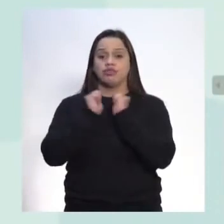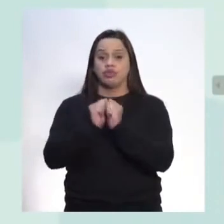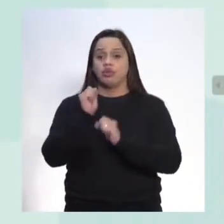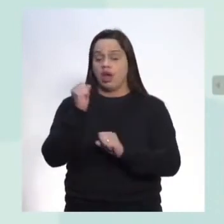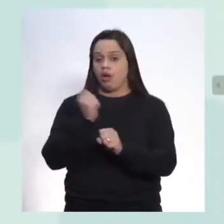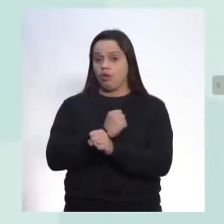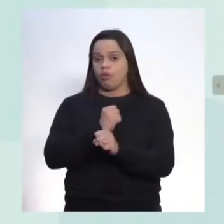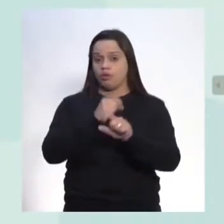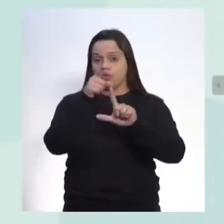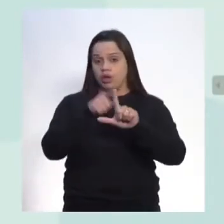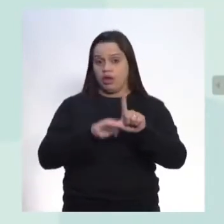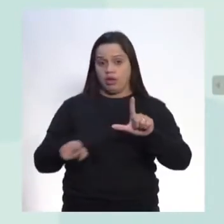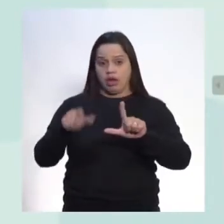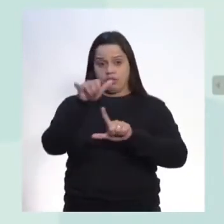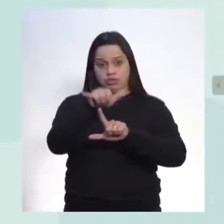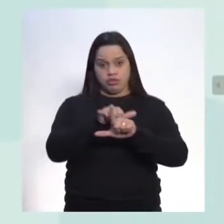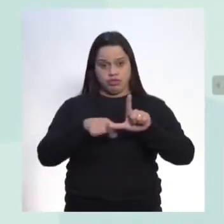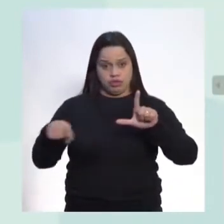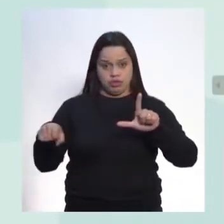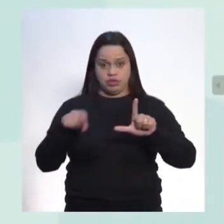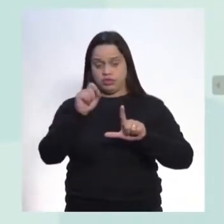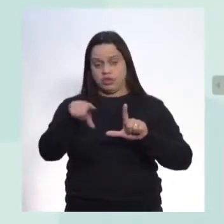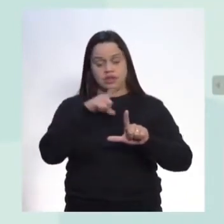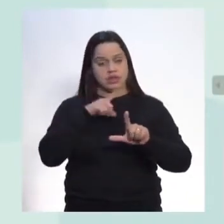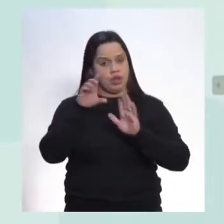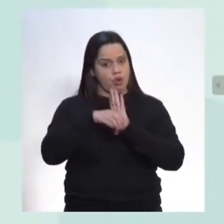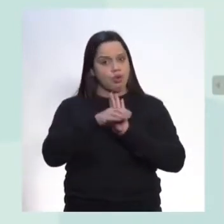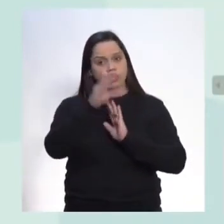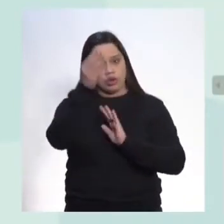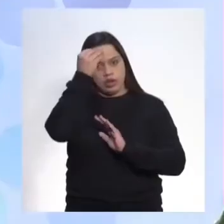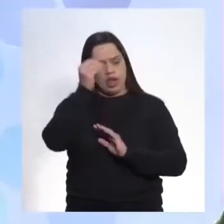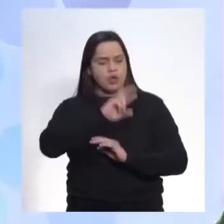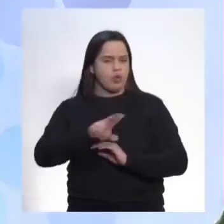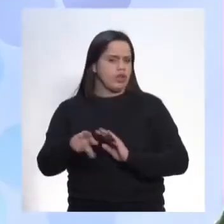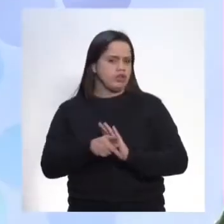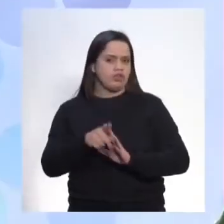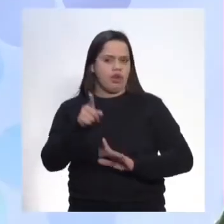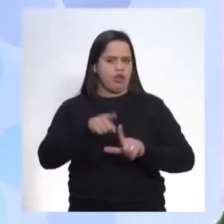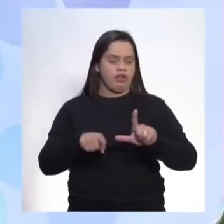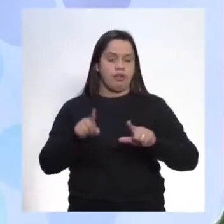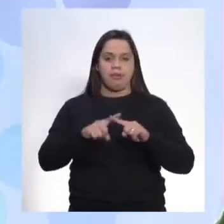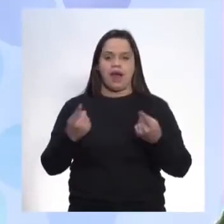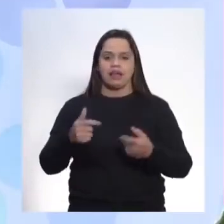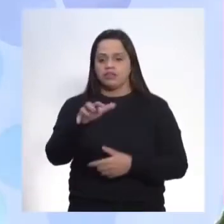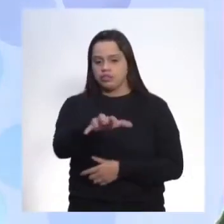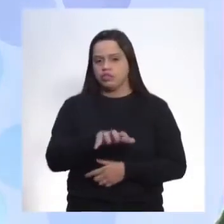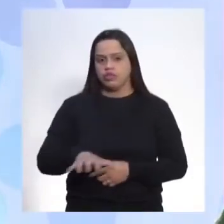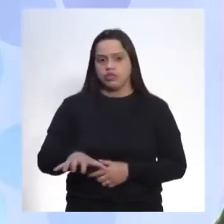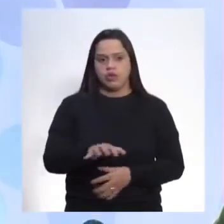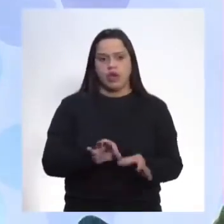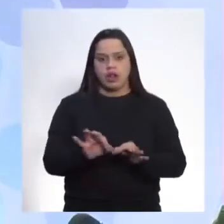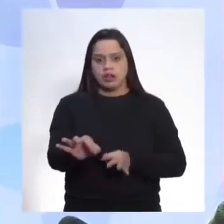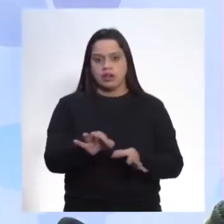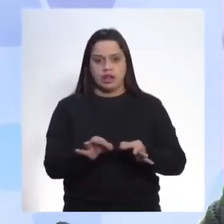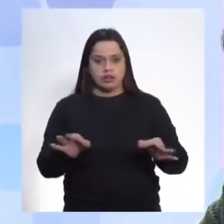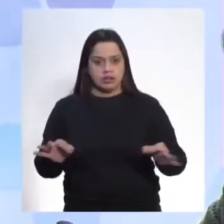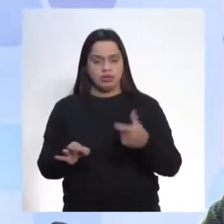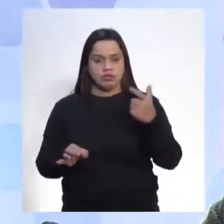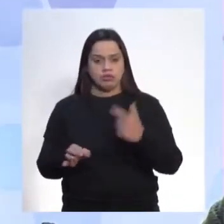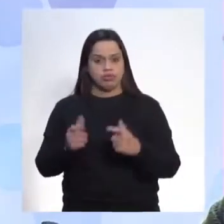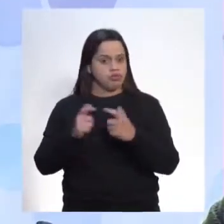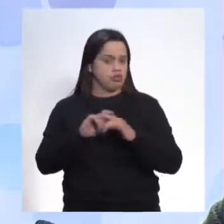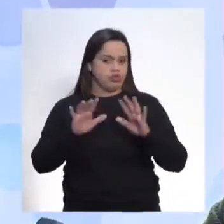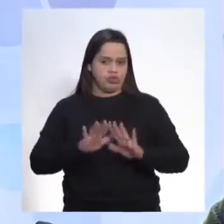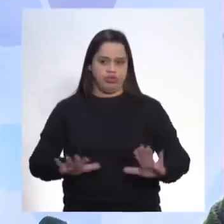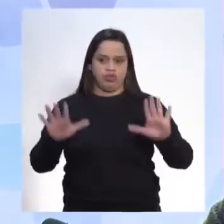e aí é extremamente importante você ter esses conceitos. Não só gráficas, né? De localização de uma maneira geral. Tudo bem?